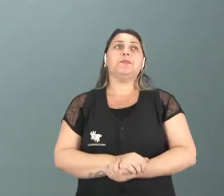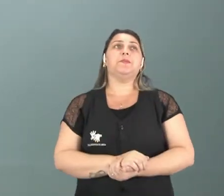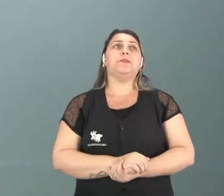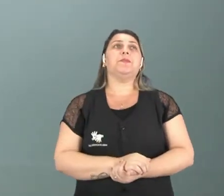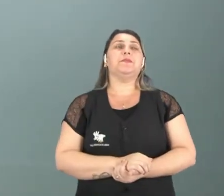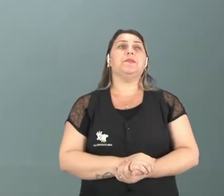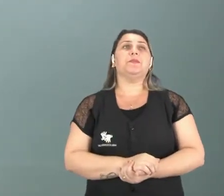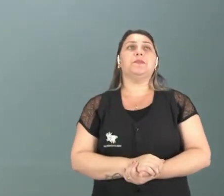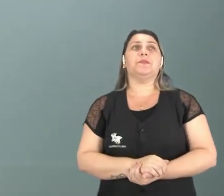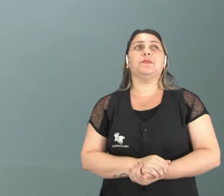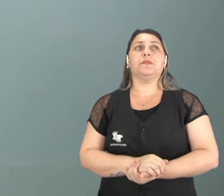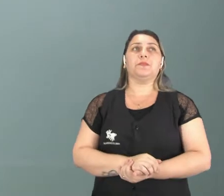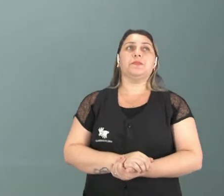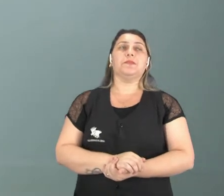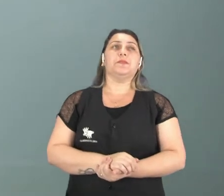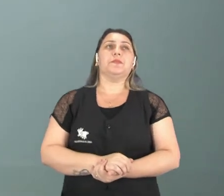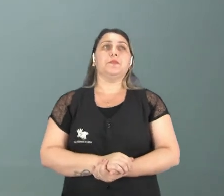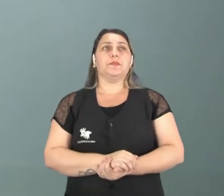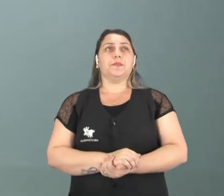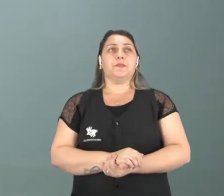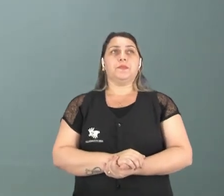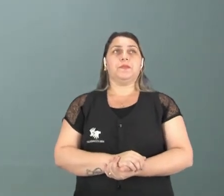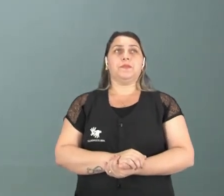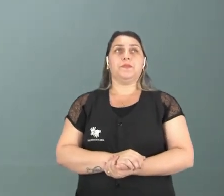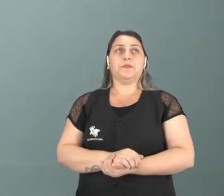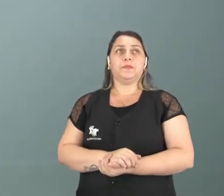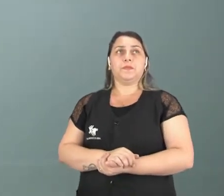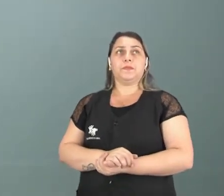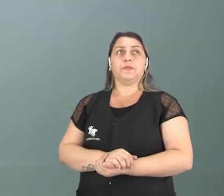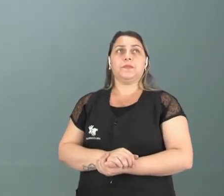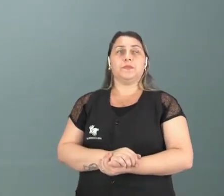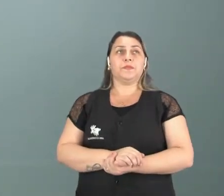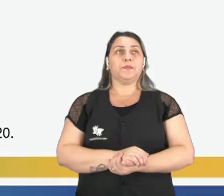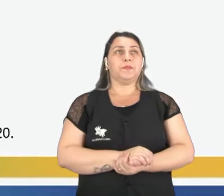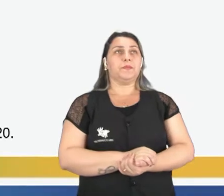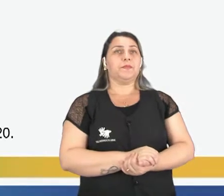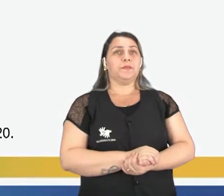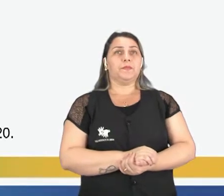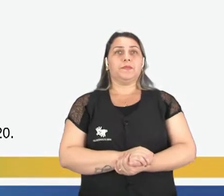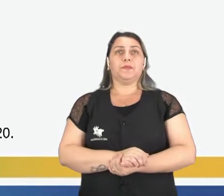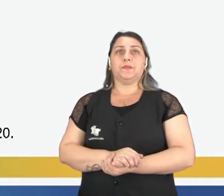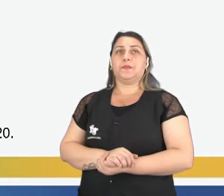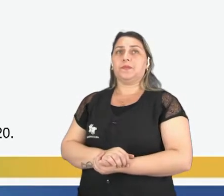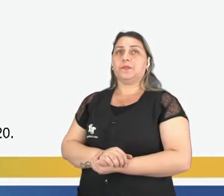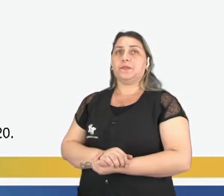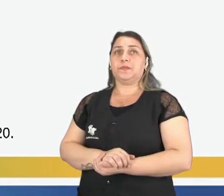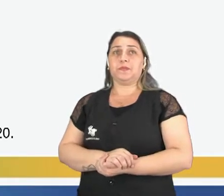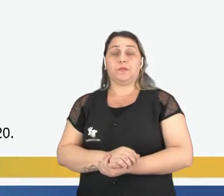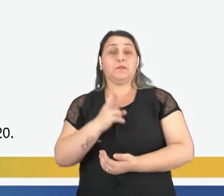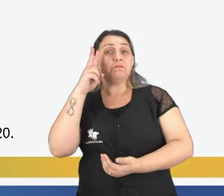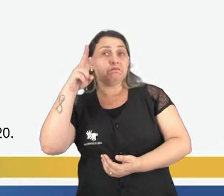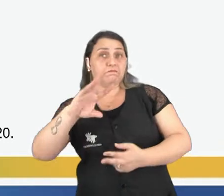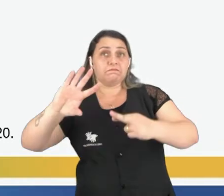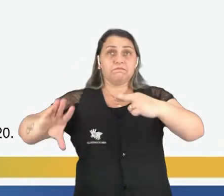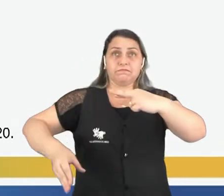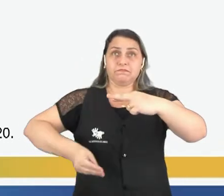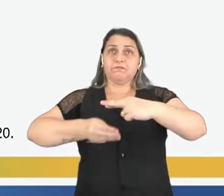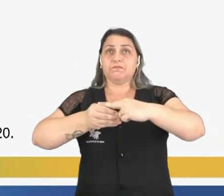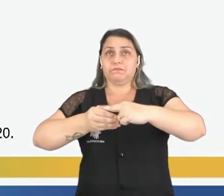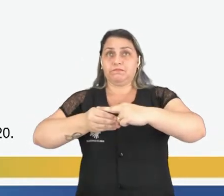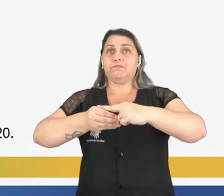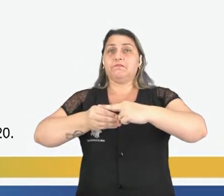Continua aí na telinha comigo, vamos lá. Vamos ver, ó. Como vimos, a